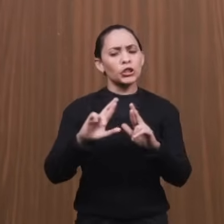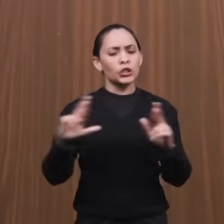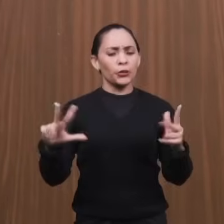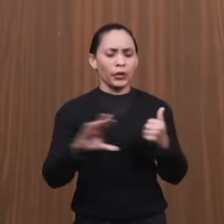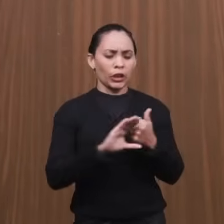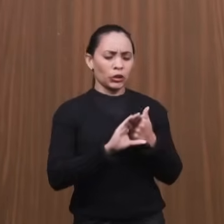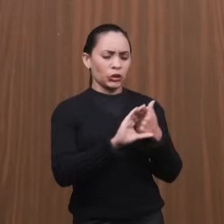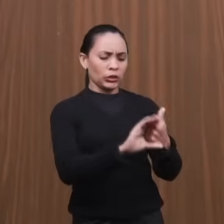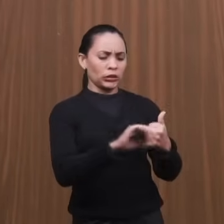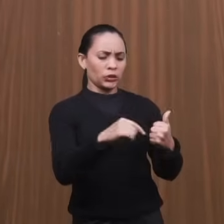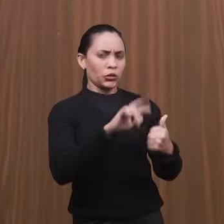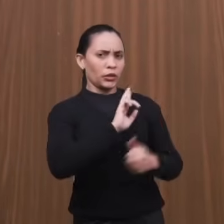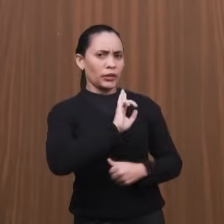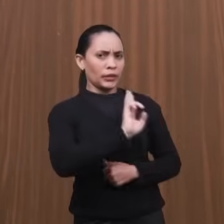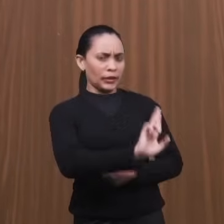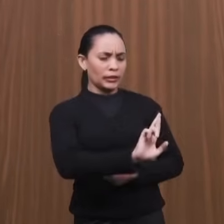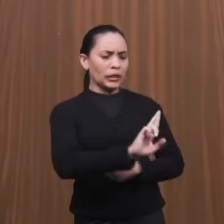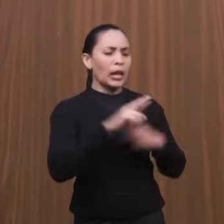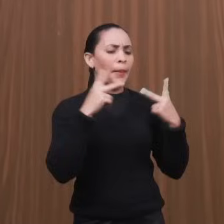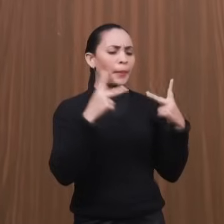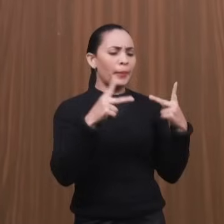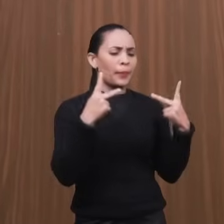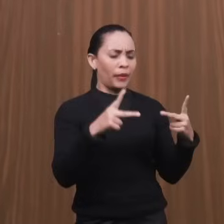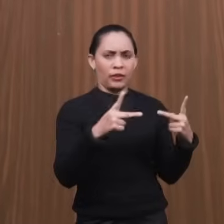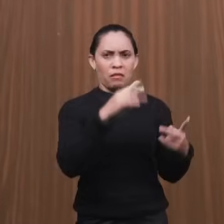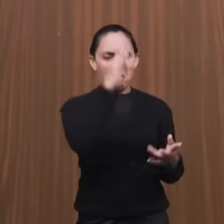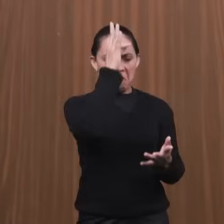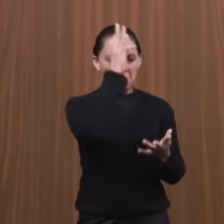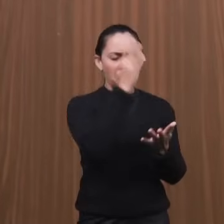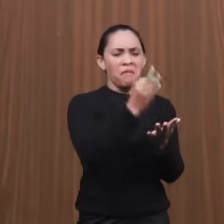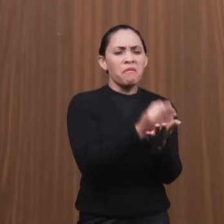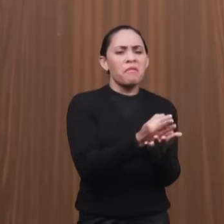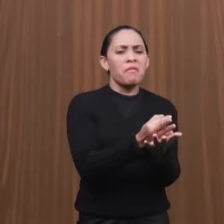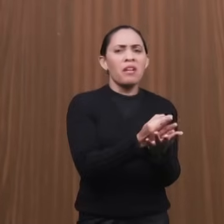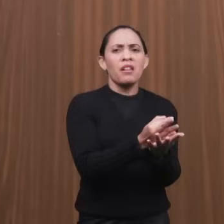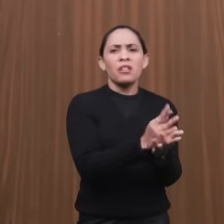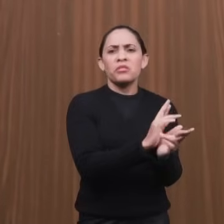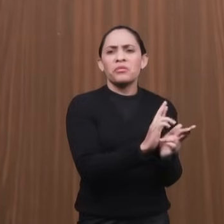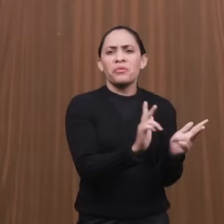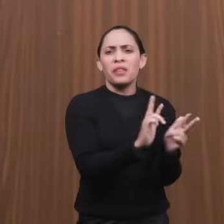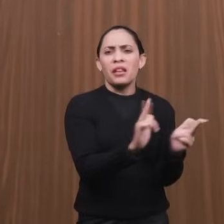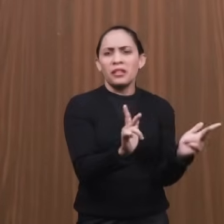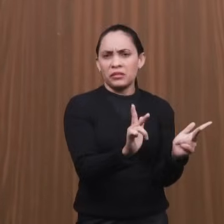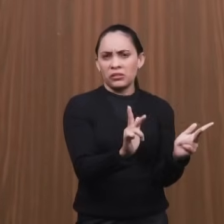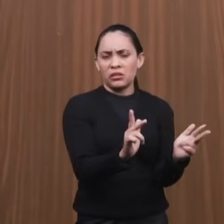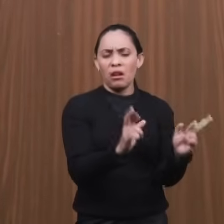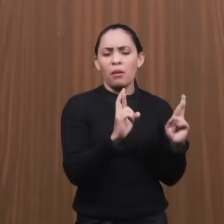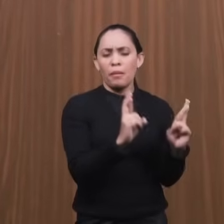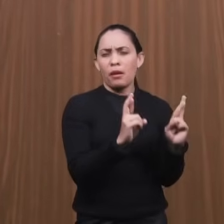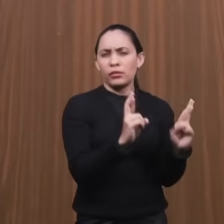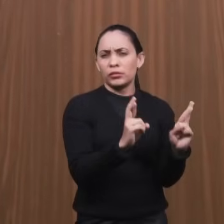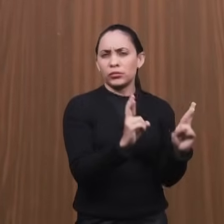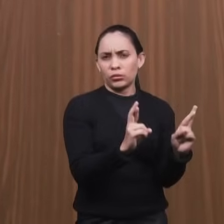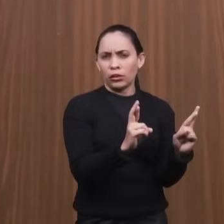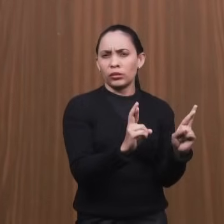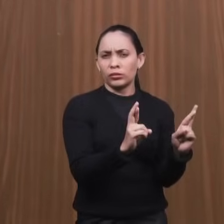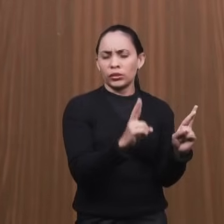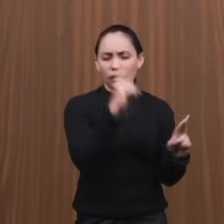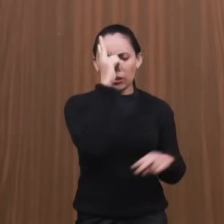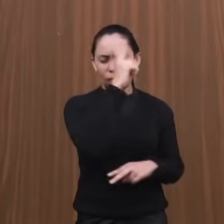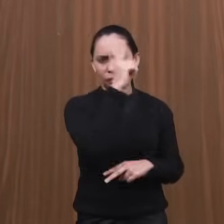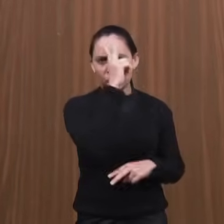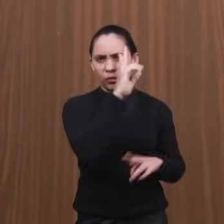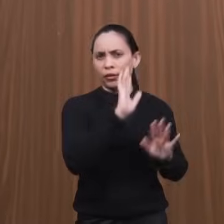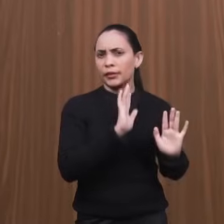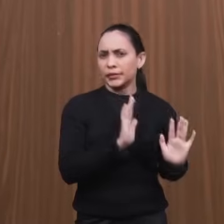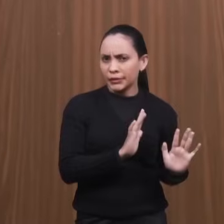e as religiões professam, uma fé mística, uma fé cultural, uma fé